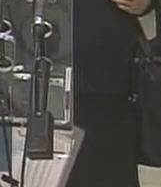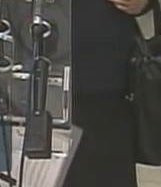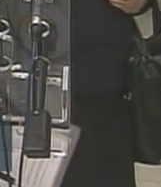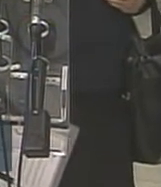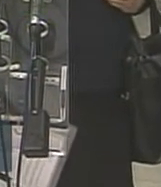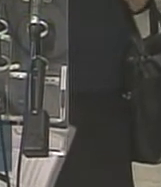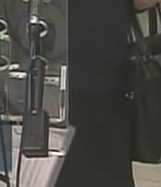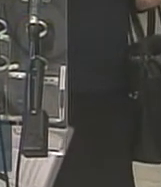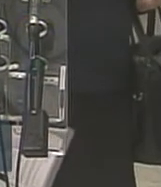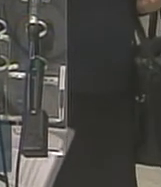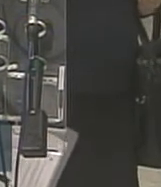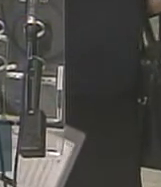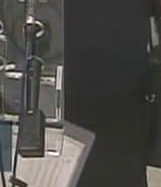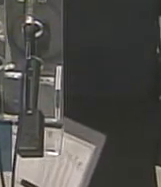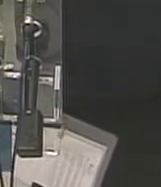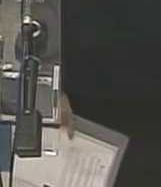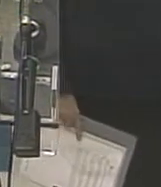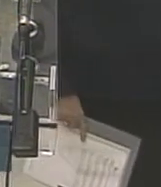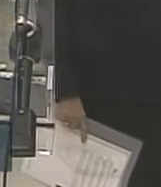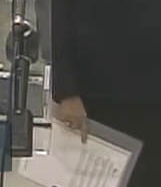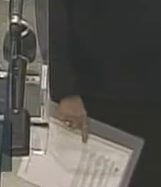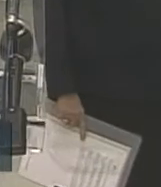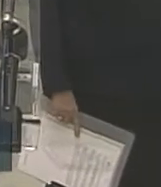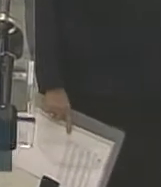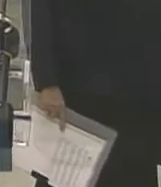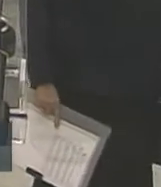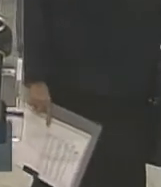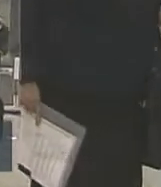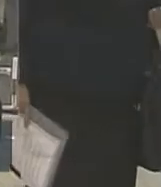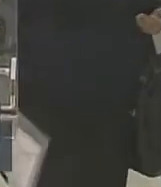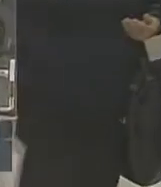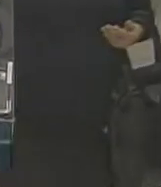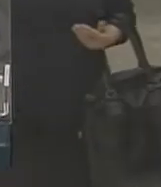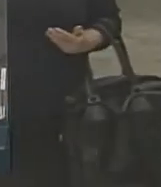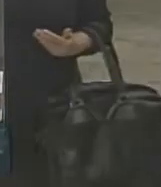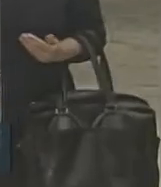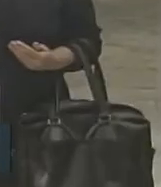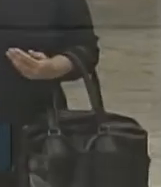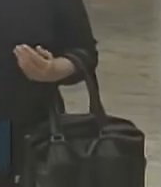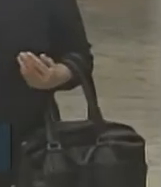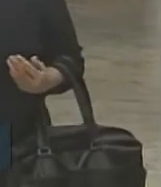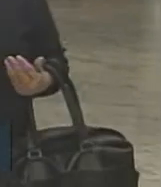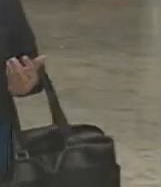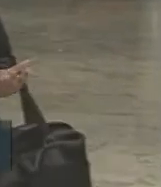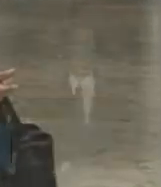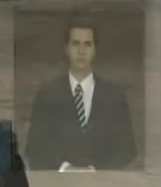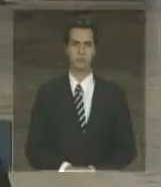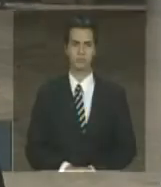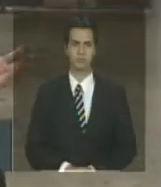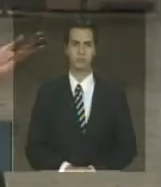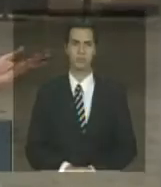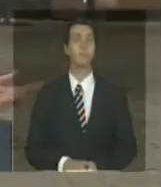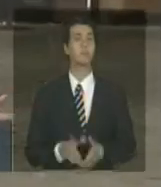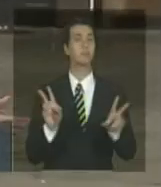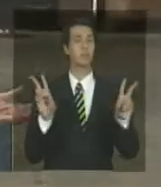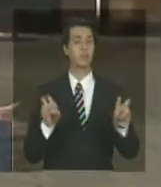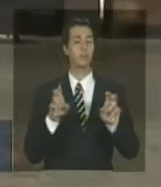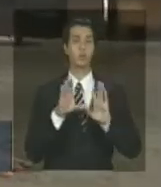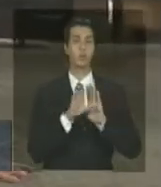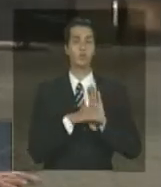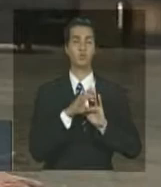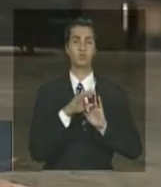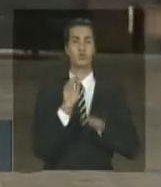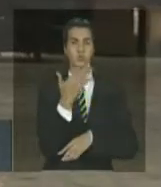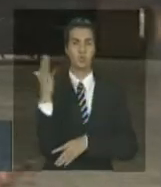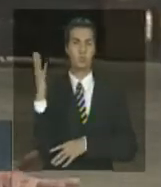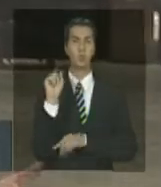está certo? Não, nós estamos dialogando, perdão. Olha, a questão do Código Florestal depende do Congresso